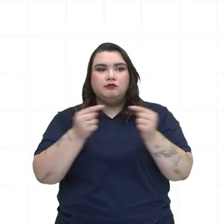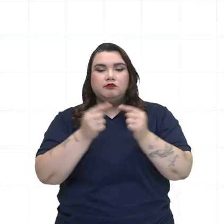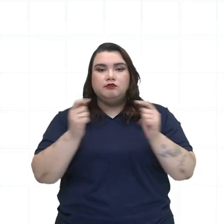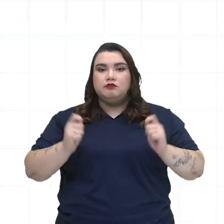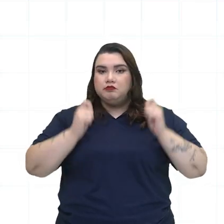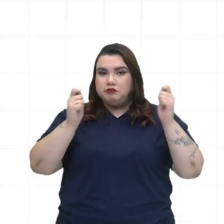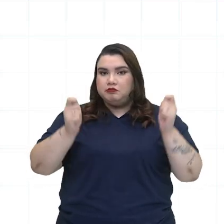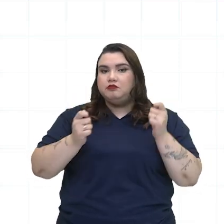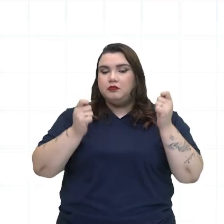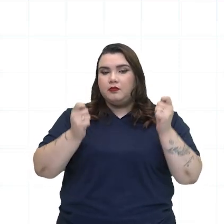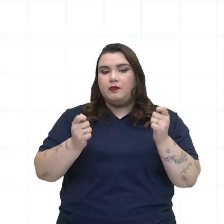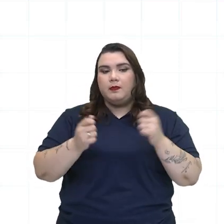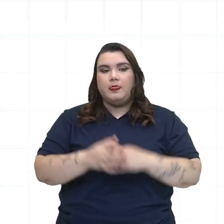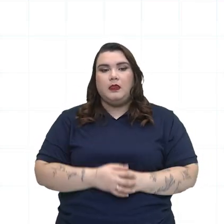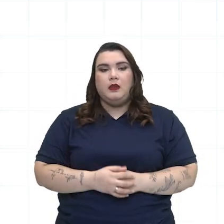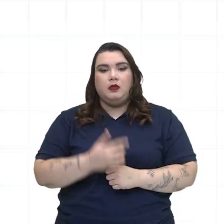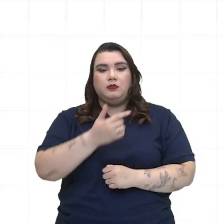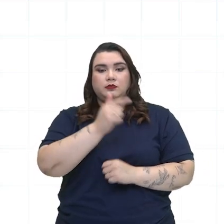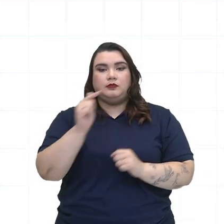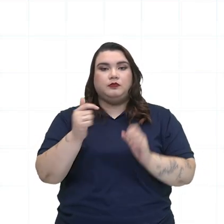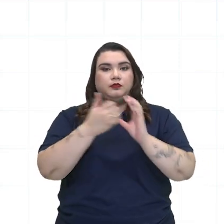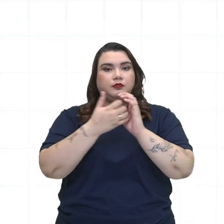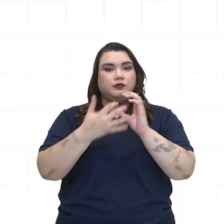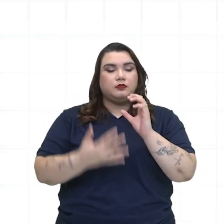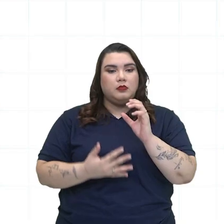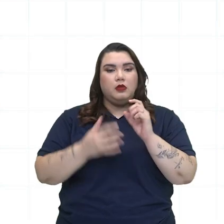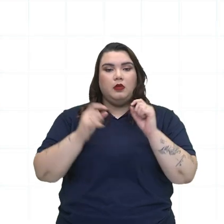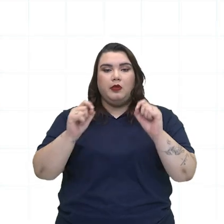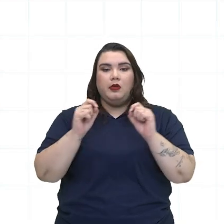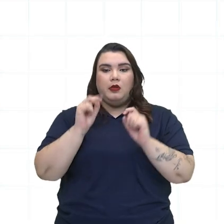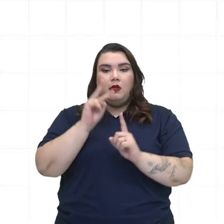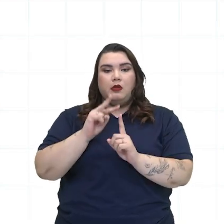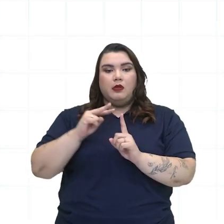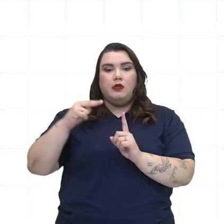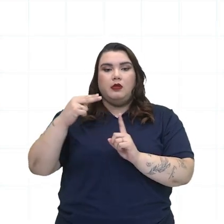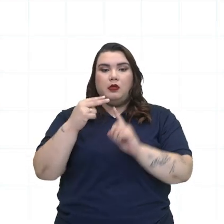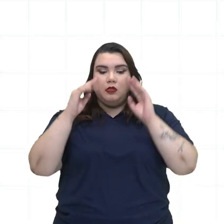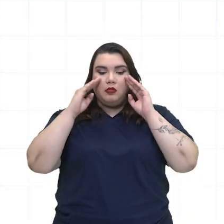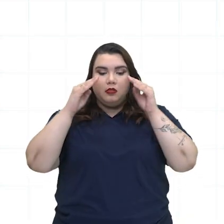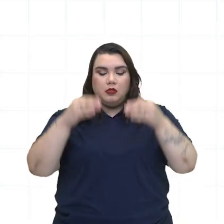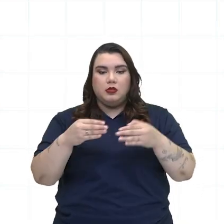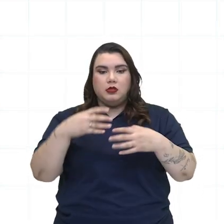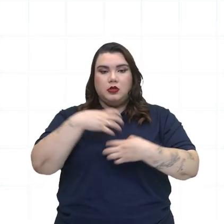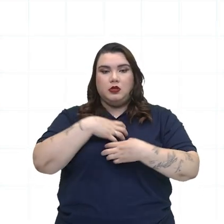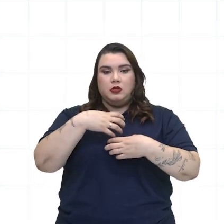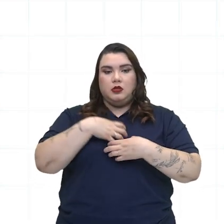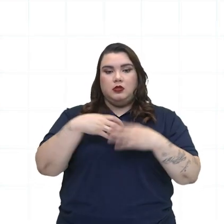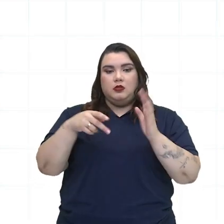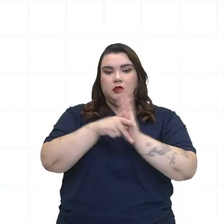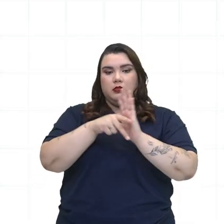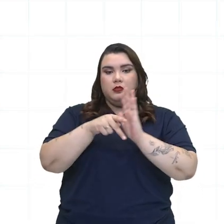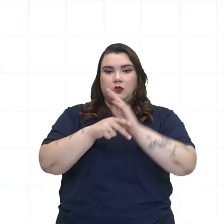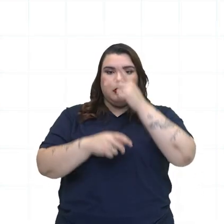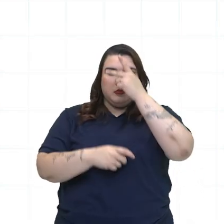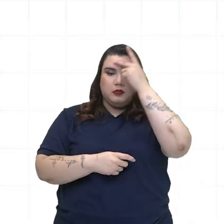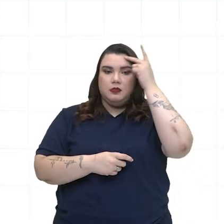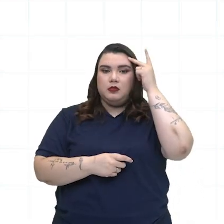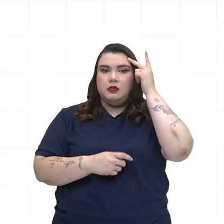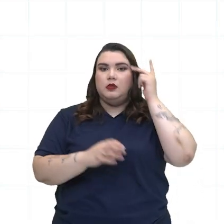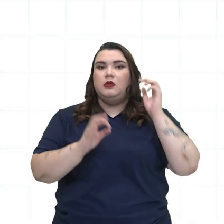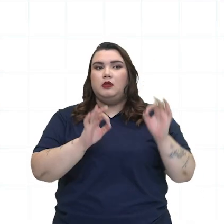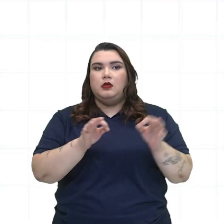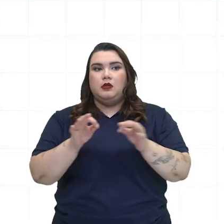uma visão de mundo centrada nos sentimentos do indivíduo, certo? Outra característica que nós